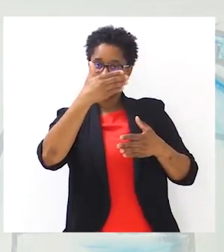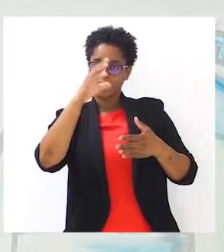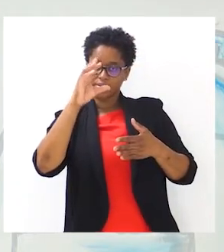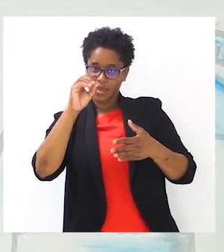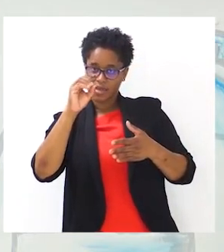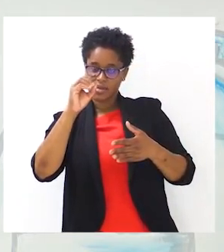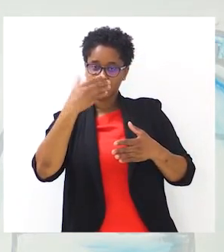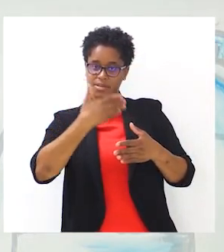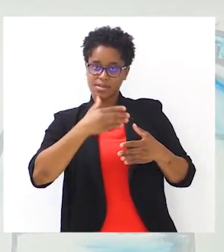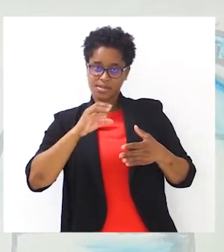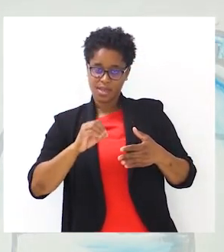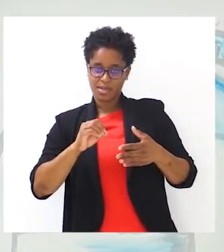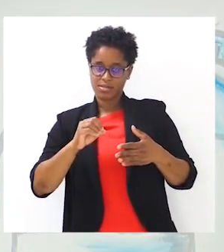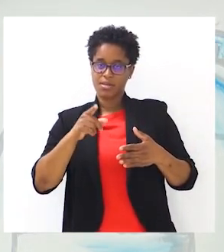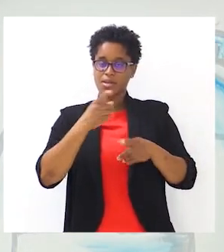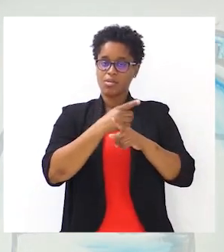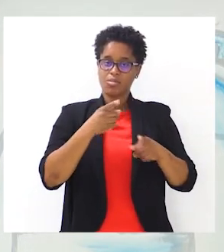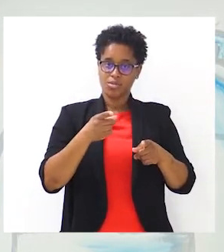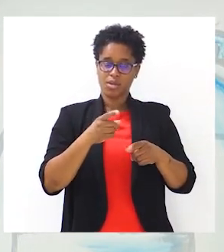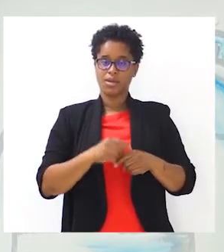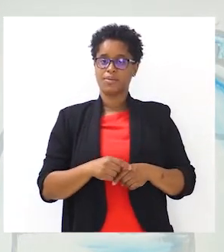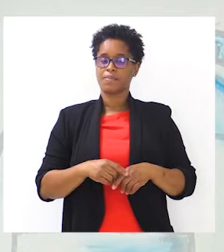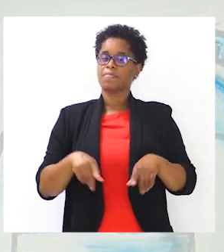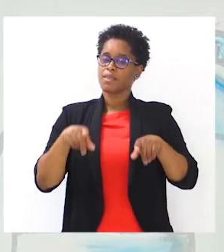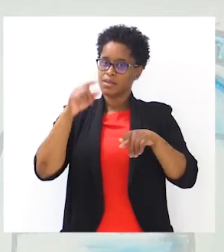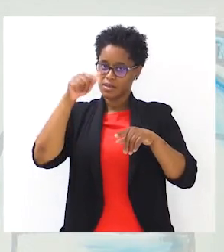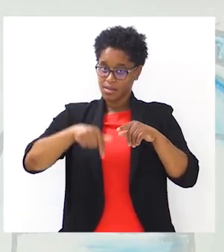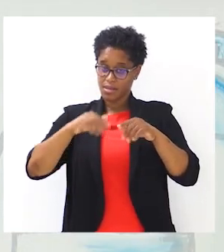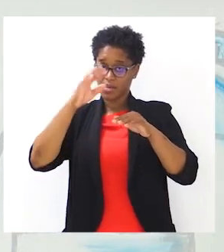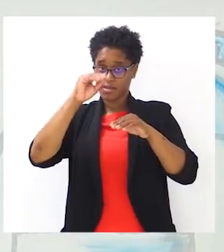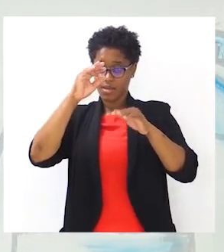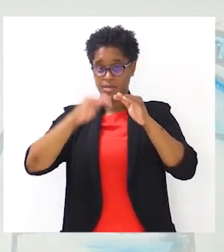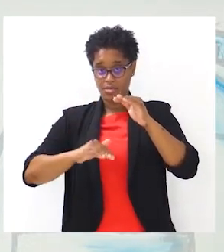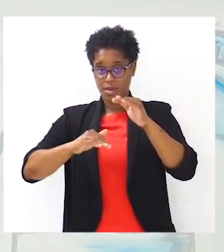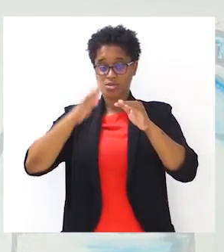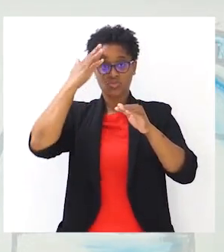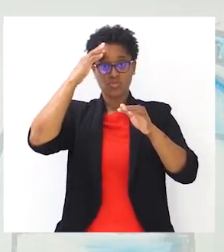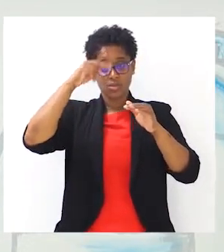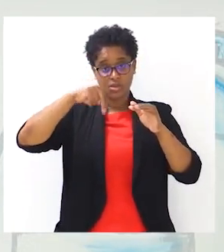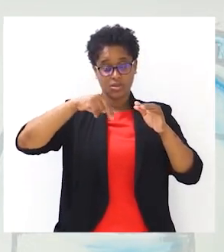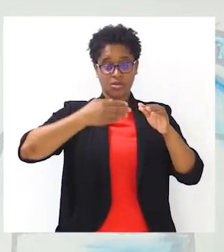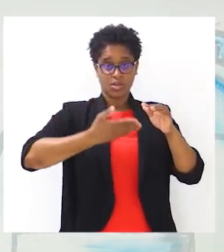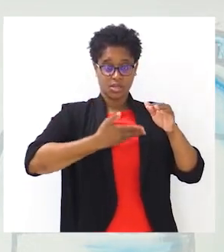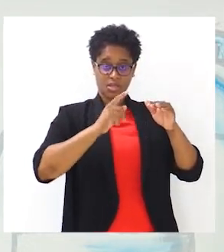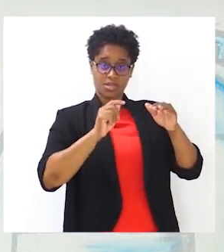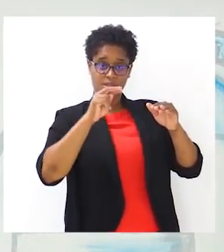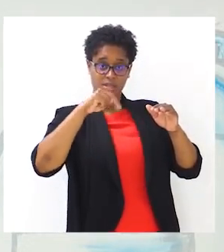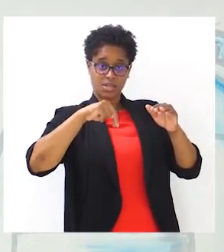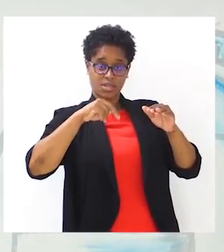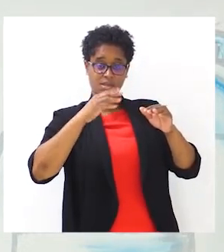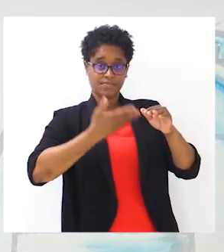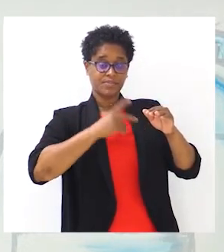10/10. Por quê? Porque esse 10 que está aqui embaixo é o denominador, as partes em